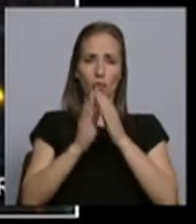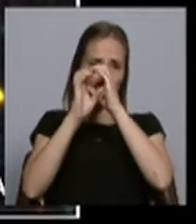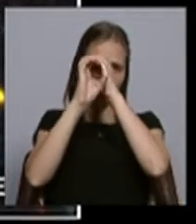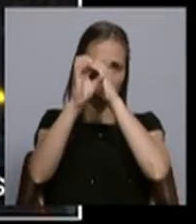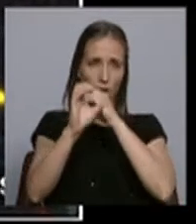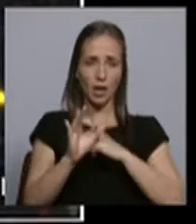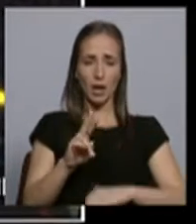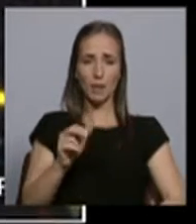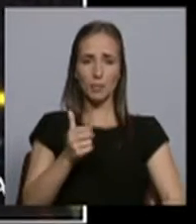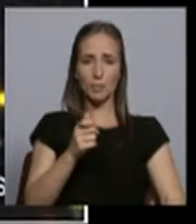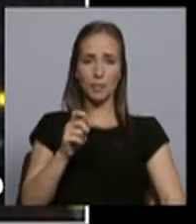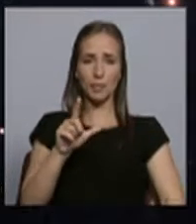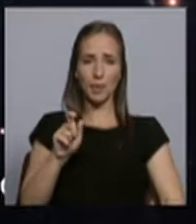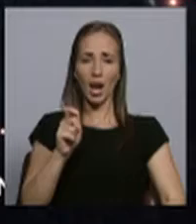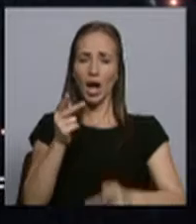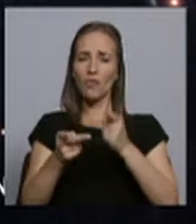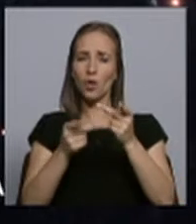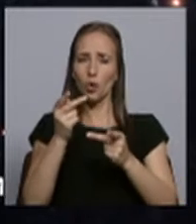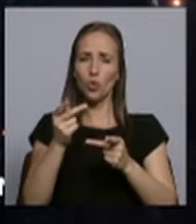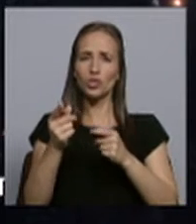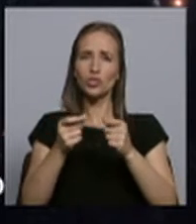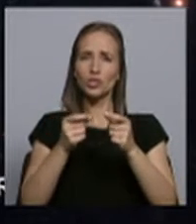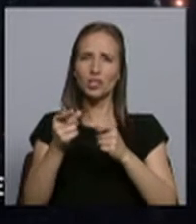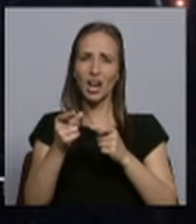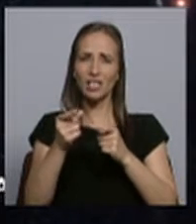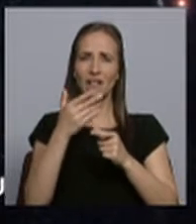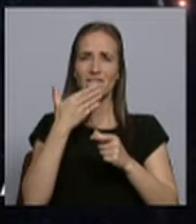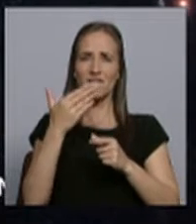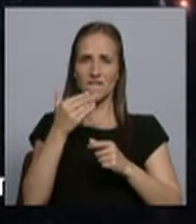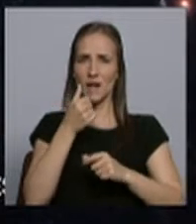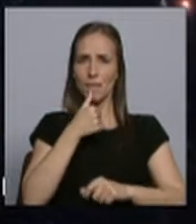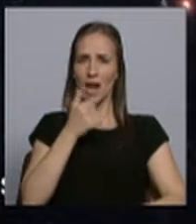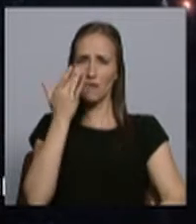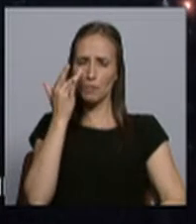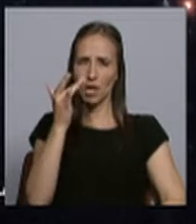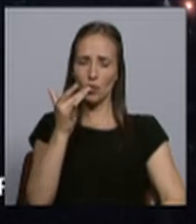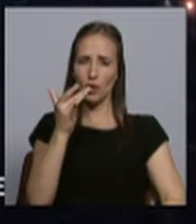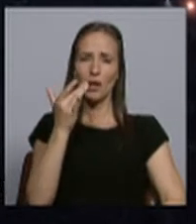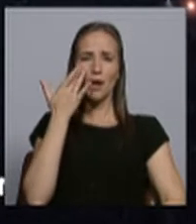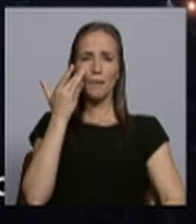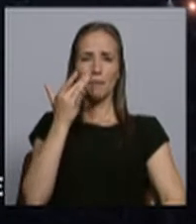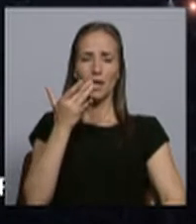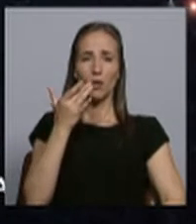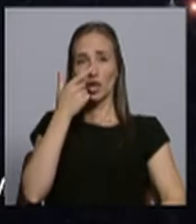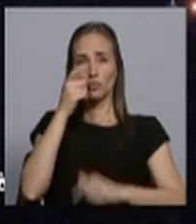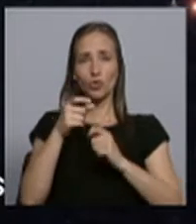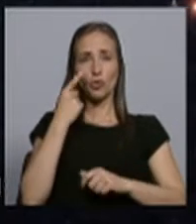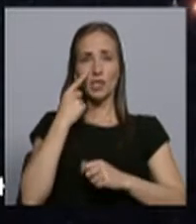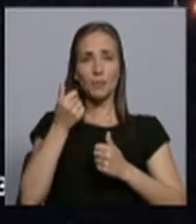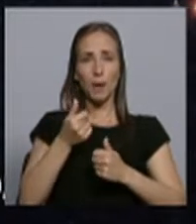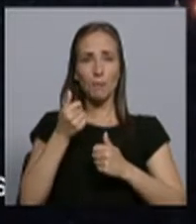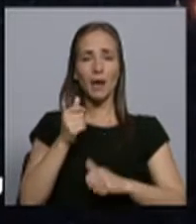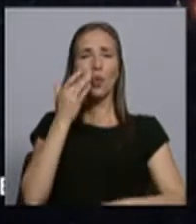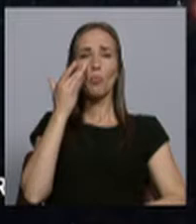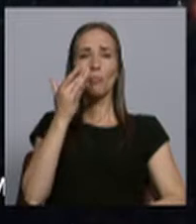supertelescópio, que analisou o brilho das chamadas estrelas gigantes vermelhas e, olha, tem um brilho que os astrónomos conhecem muito bem, um brilho intrínseco que conhecem muito